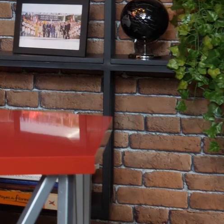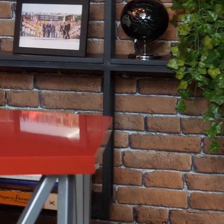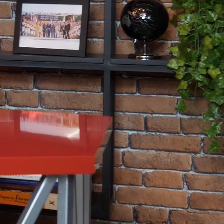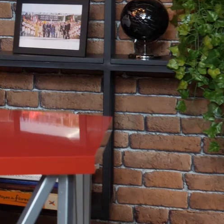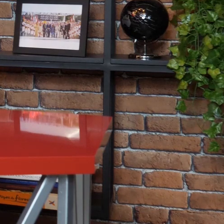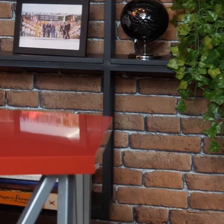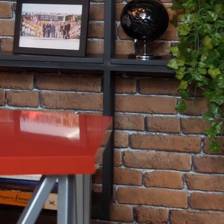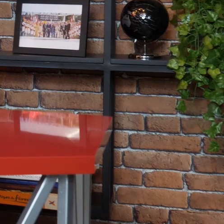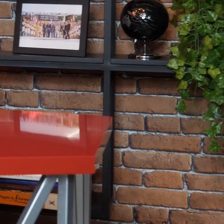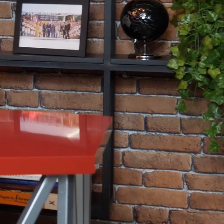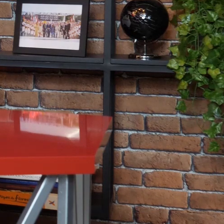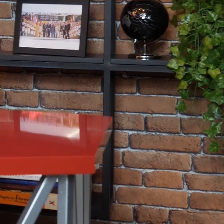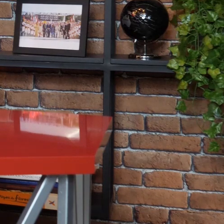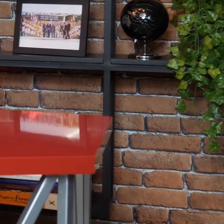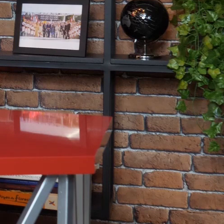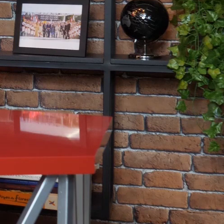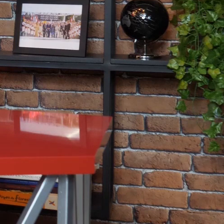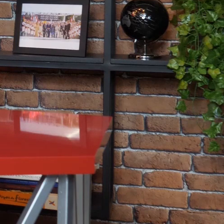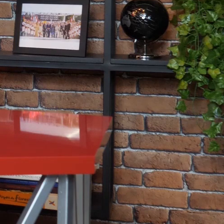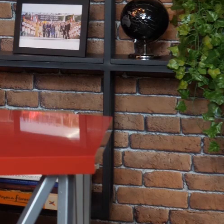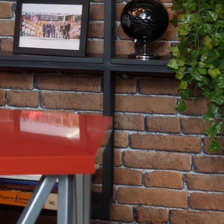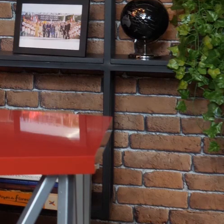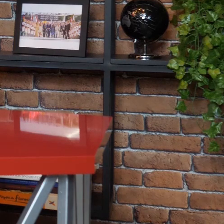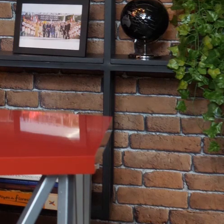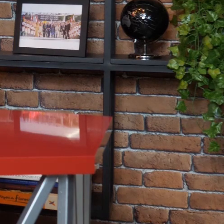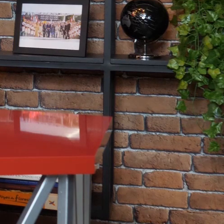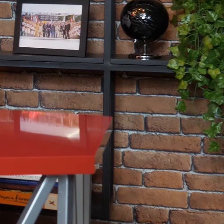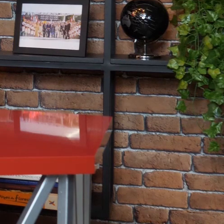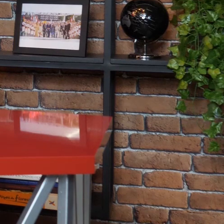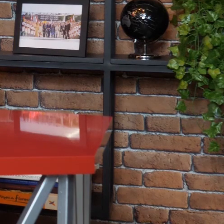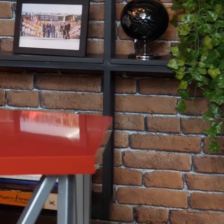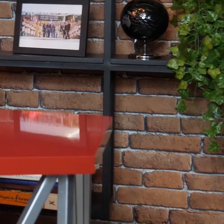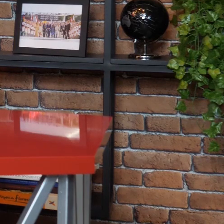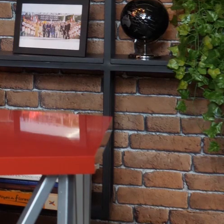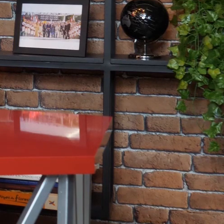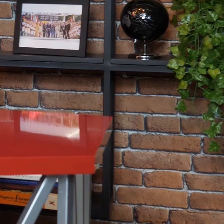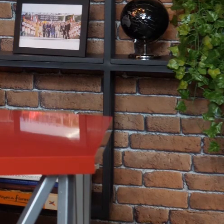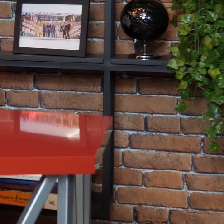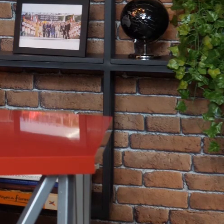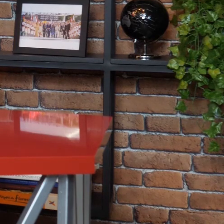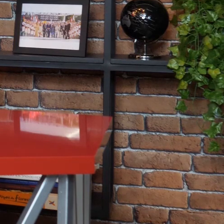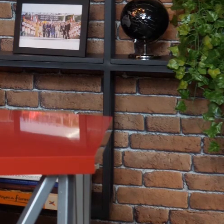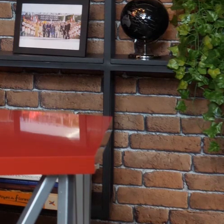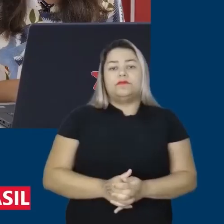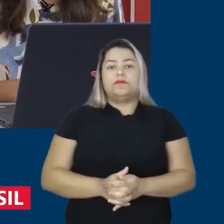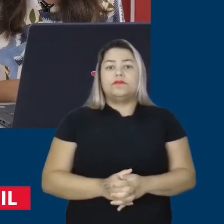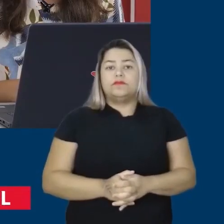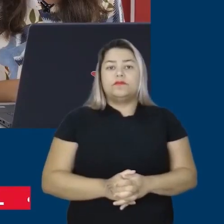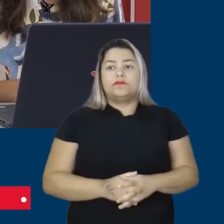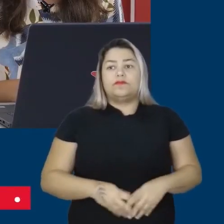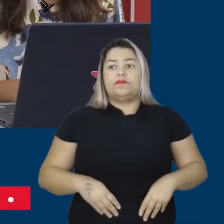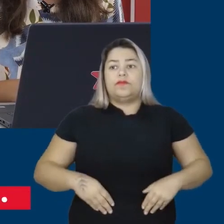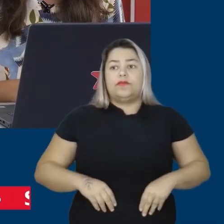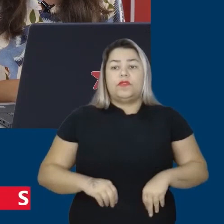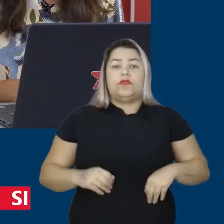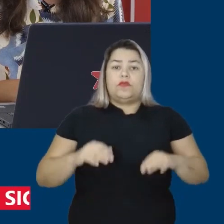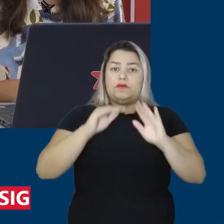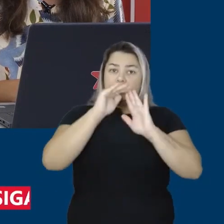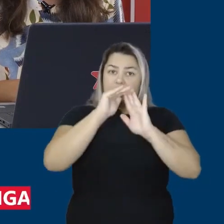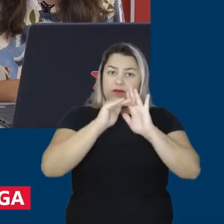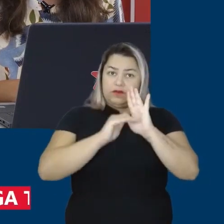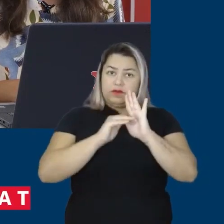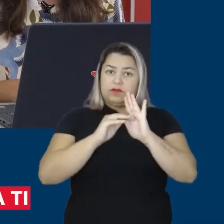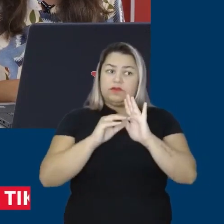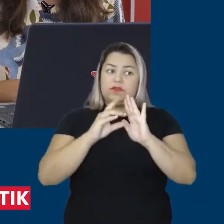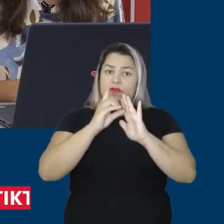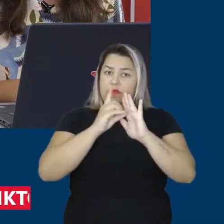Rede Povo de Comunicação sobre como se deu a construção deste decreto. Vamos conferir um trechinho. Esse programa, esse